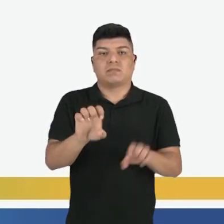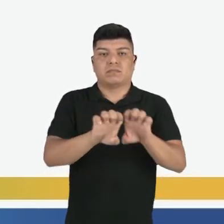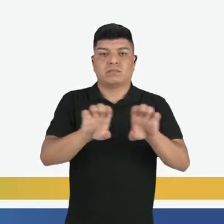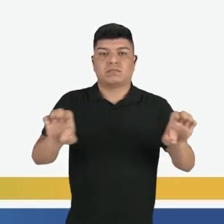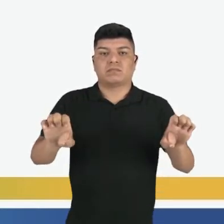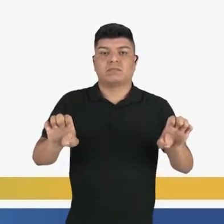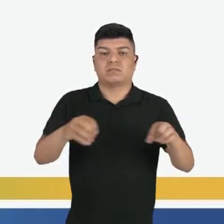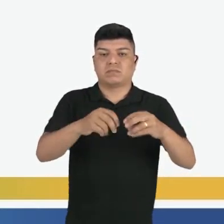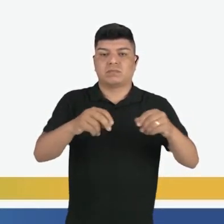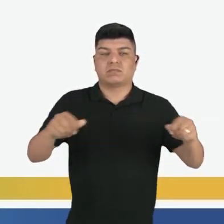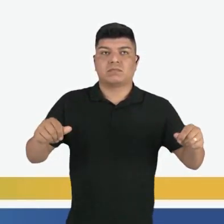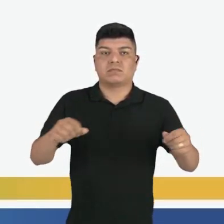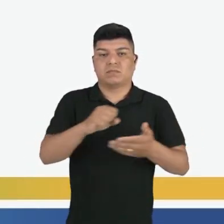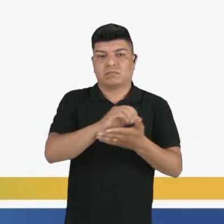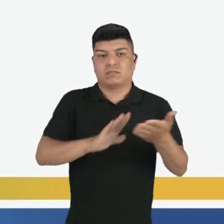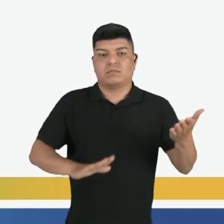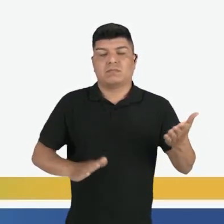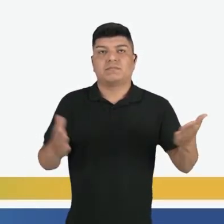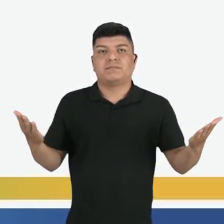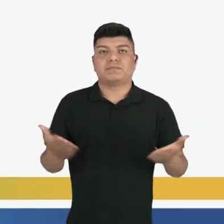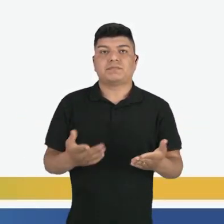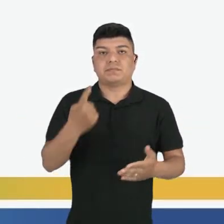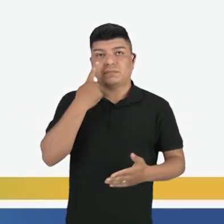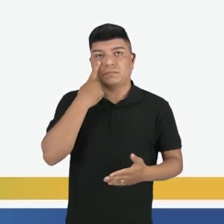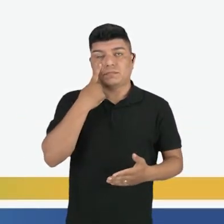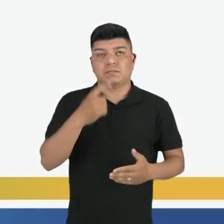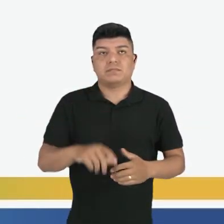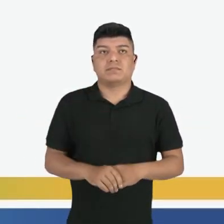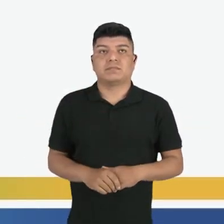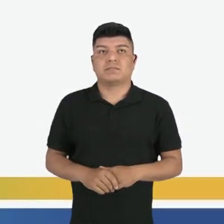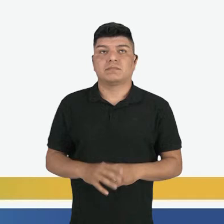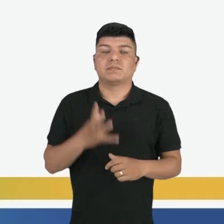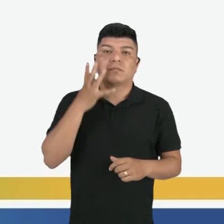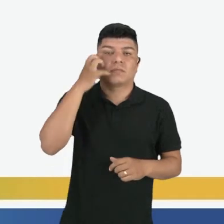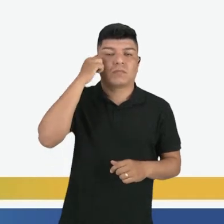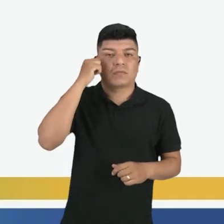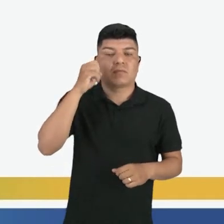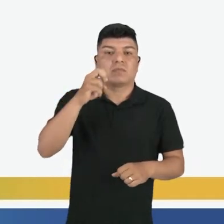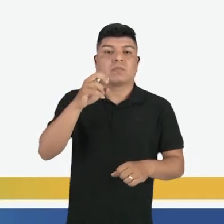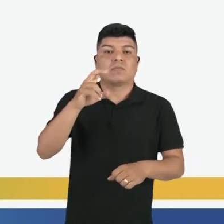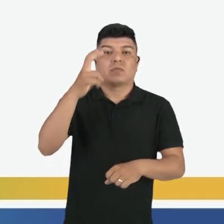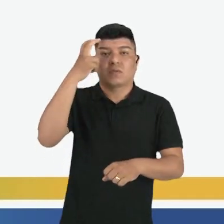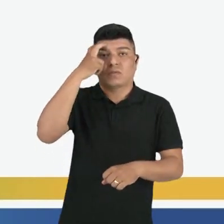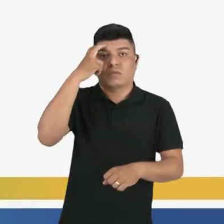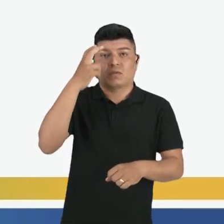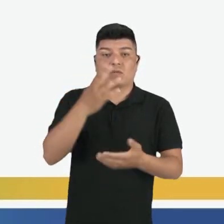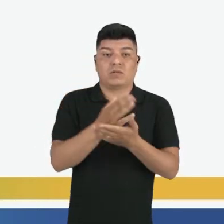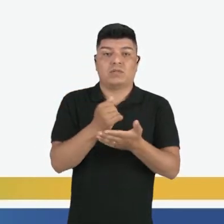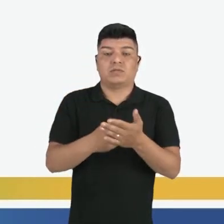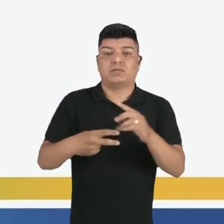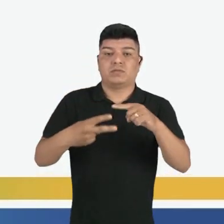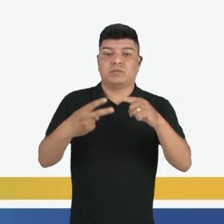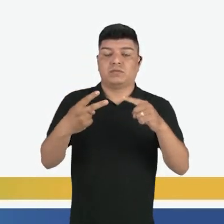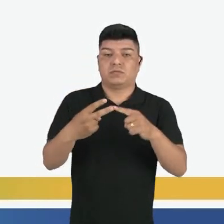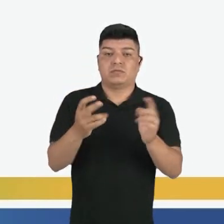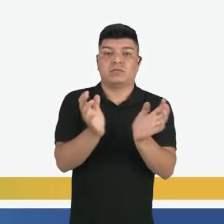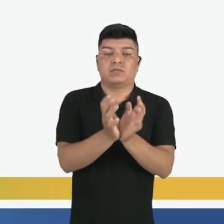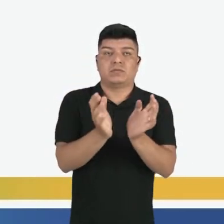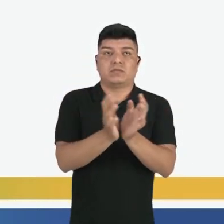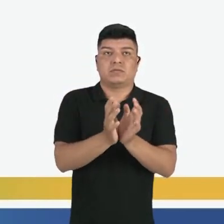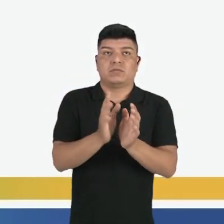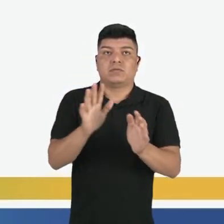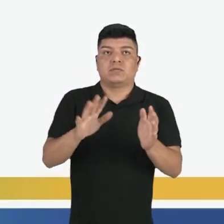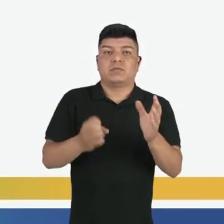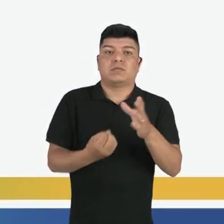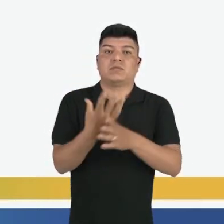Com isso, a gente entra no nosso exercitando, hein? Preste atenção. O patrimônio cultural é dividido em dois grupos, que variam de acordo com a